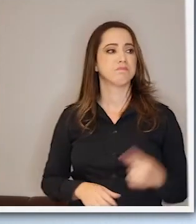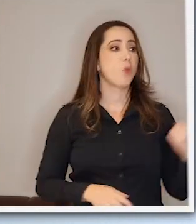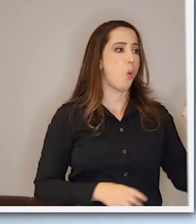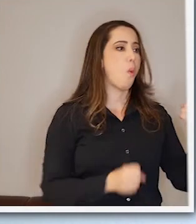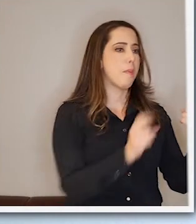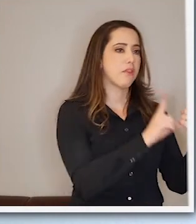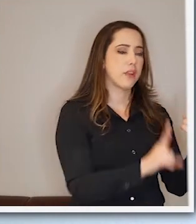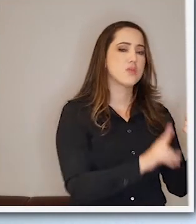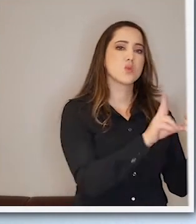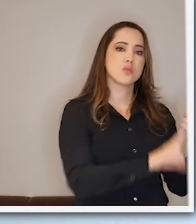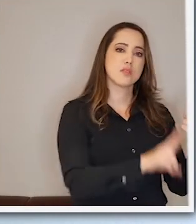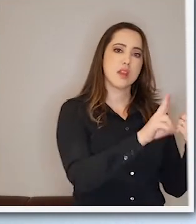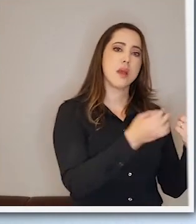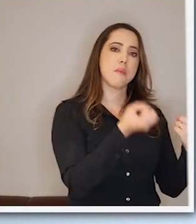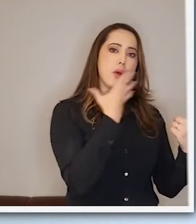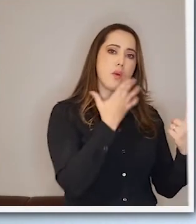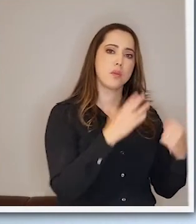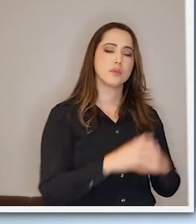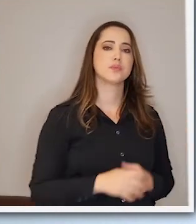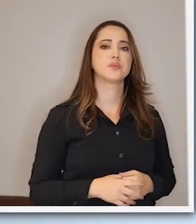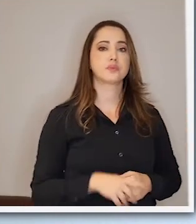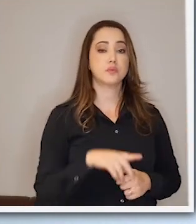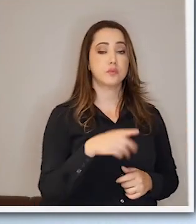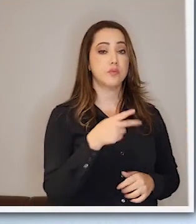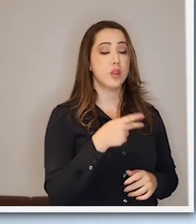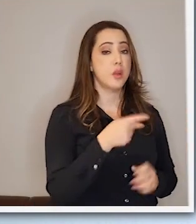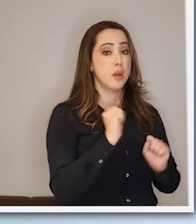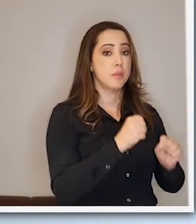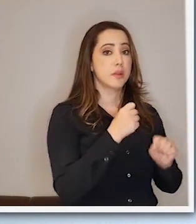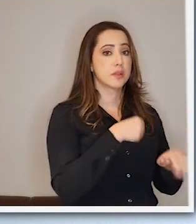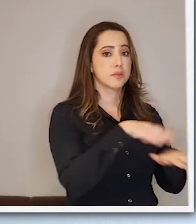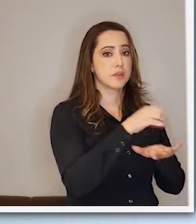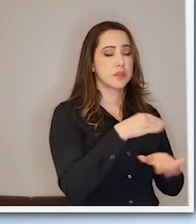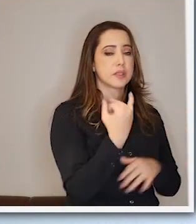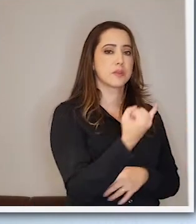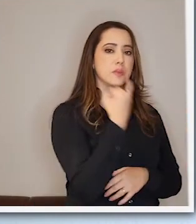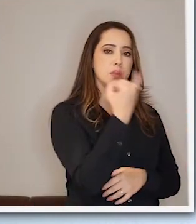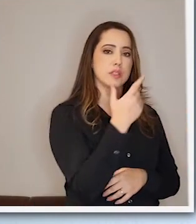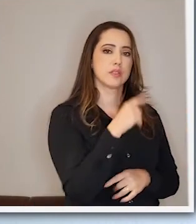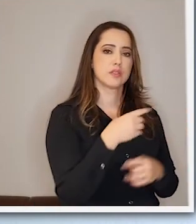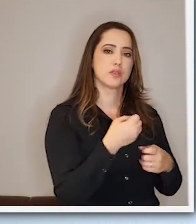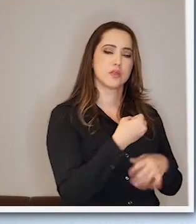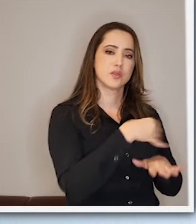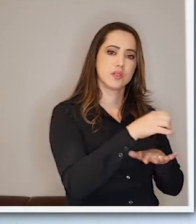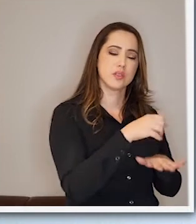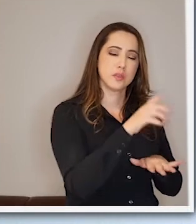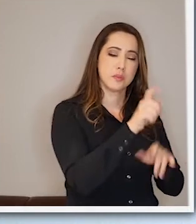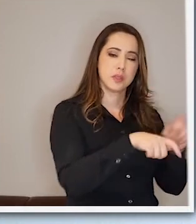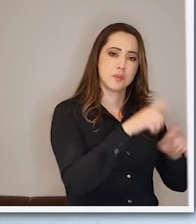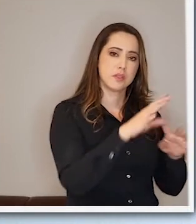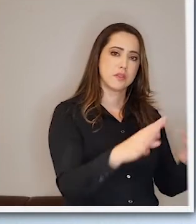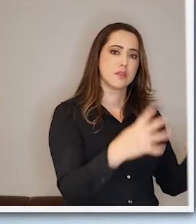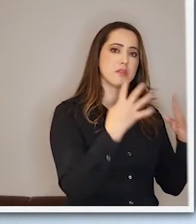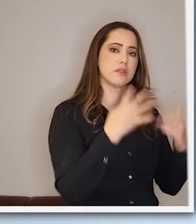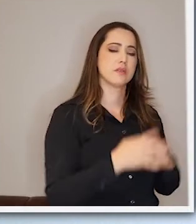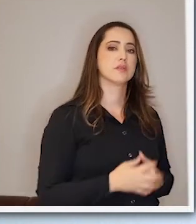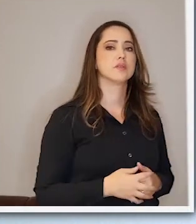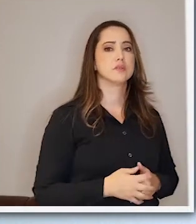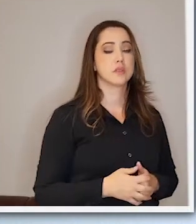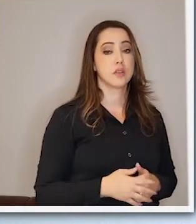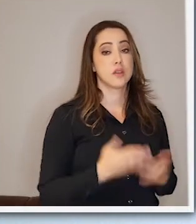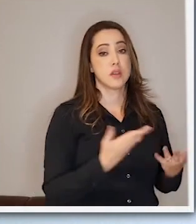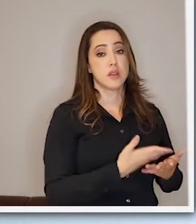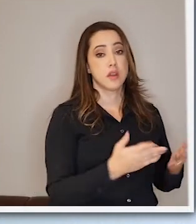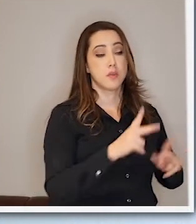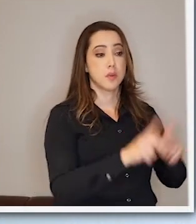Bora! Já usou um desse, Fabiano? Já Rapaz, teve? eu usei uma vez só, é muito bom mesmo. Posso só dar alguns dados aqui importantes?